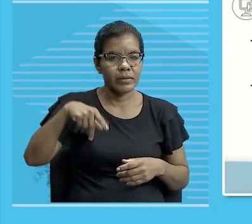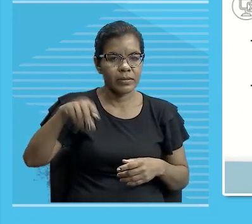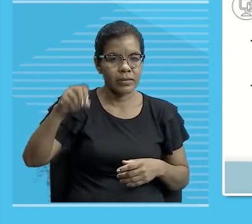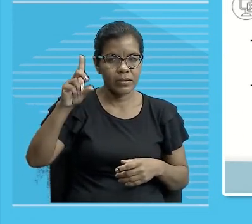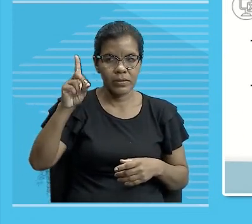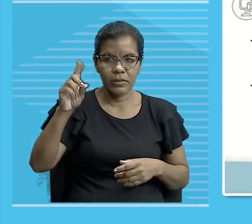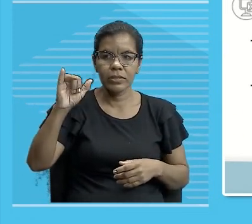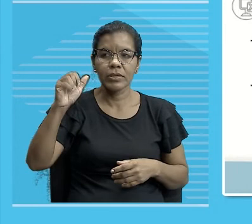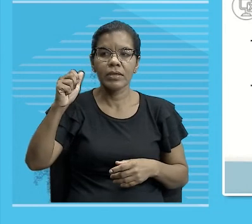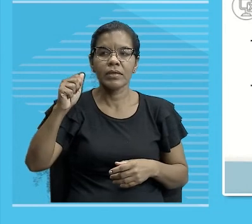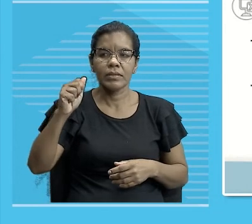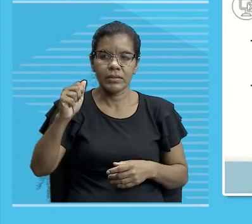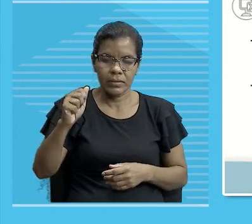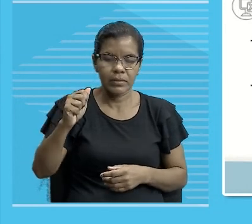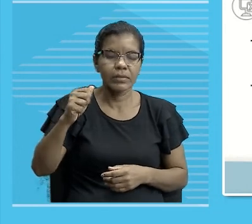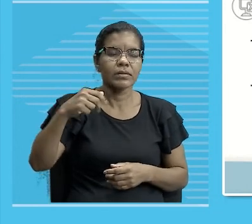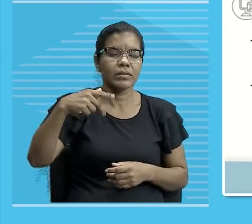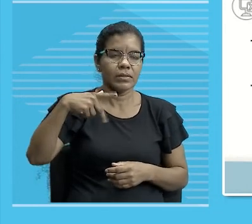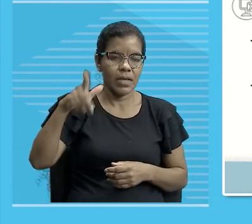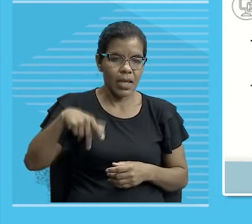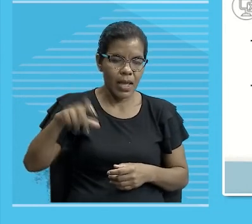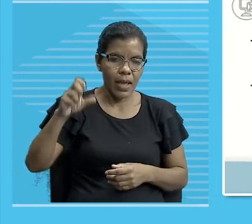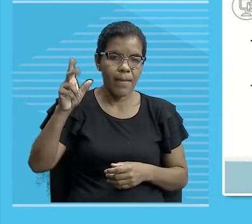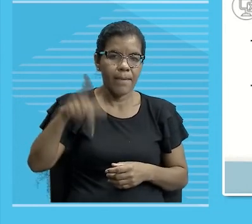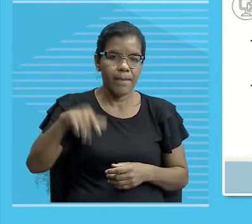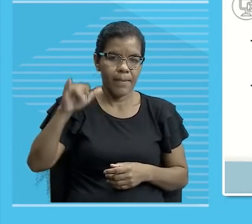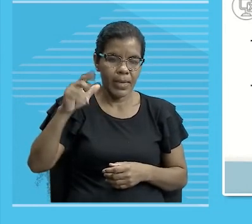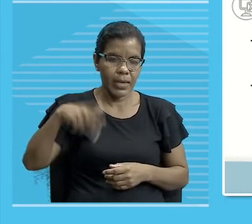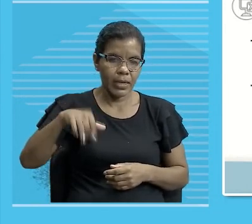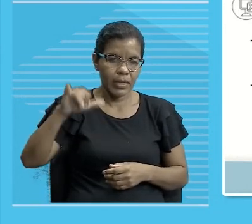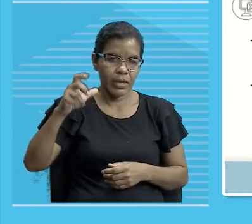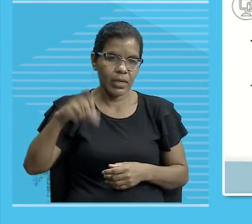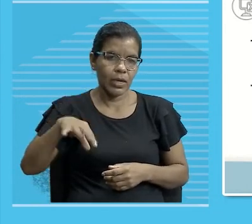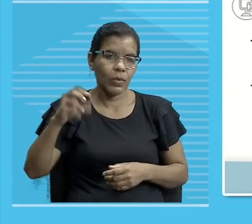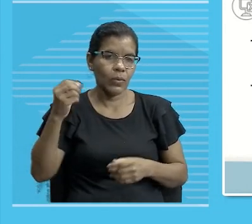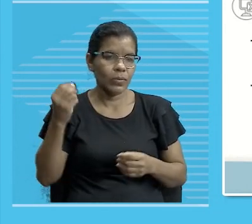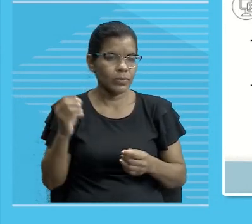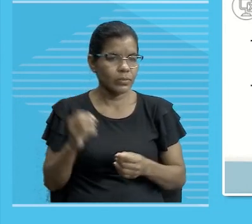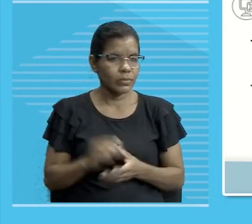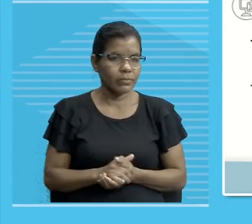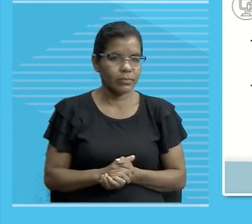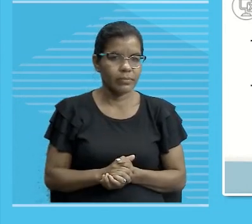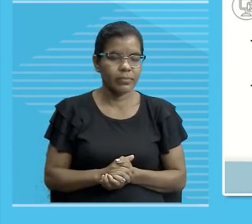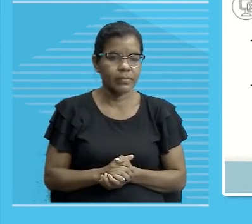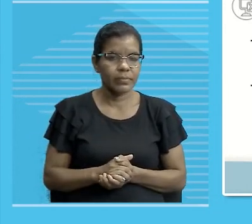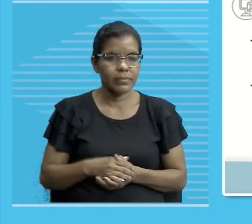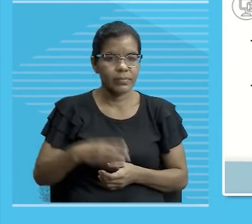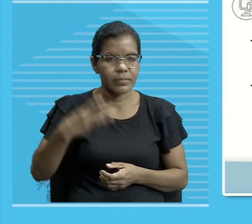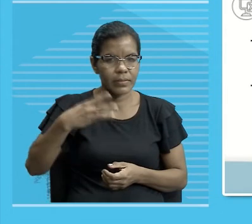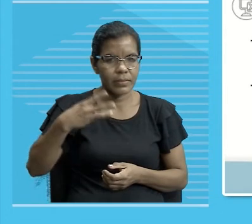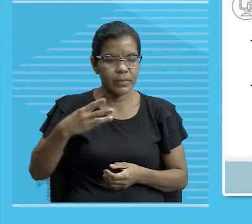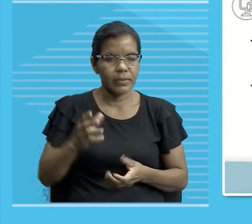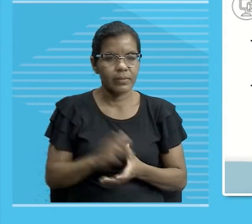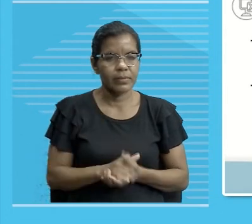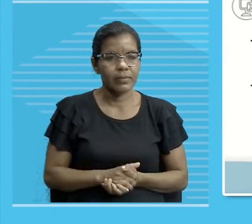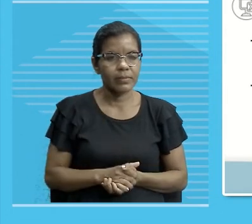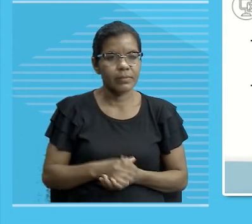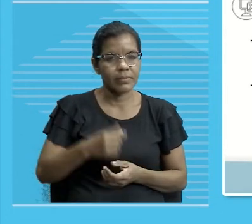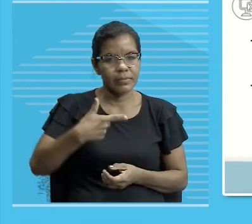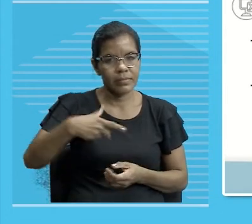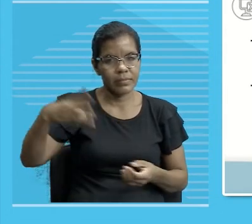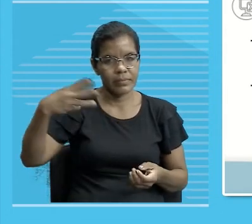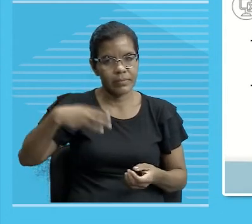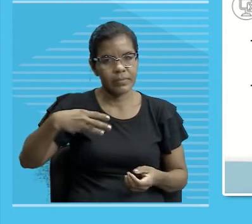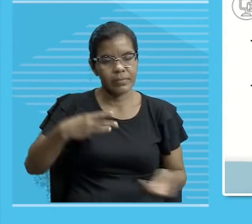para vocês que houve um aumento do consumo desse medicamento. Então coloca aí 3 ocorrências. 2 minutinhos e